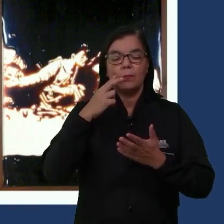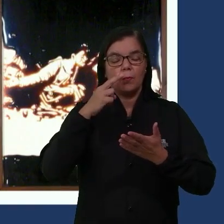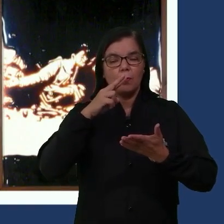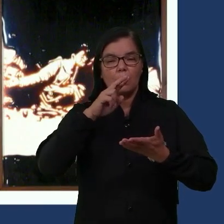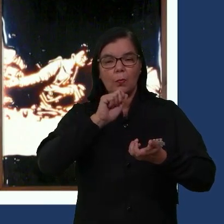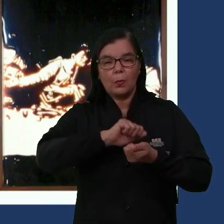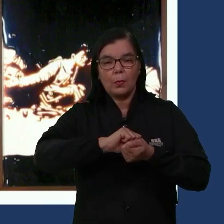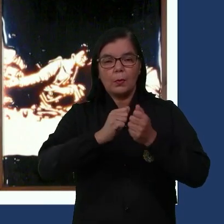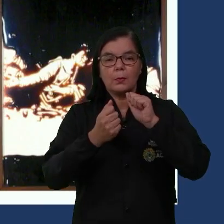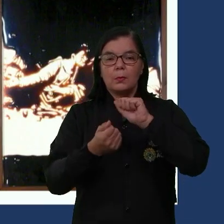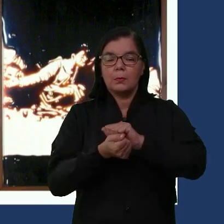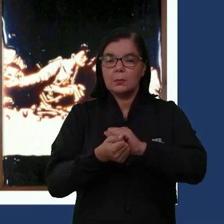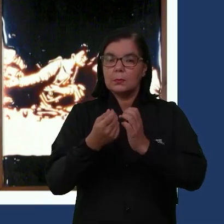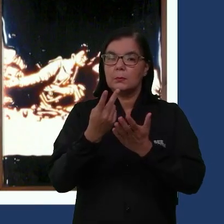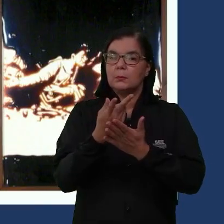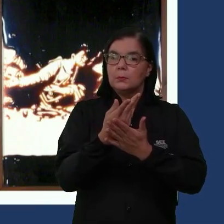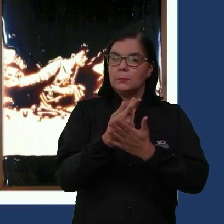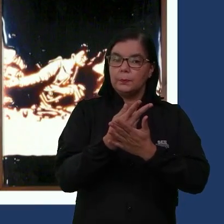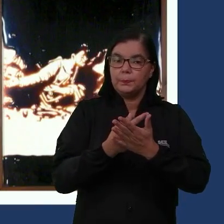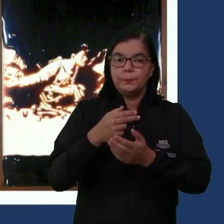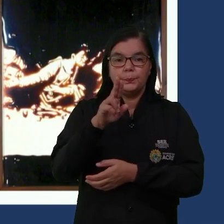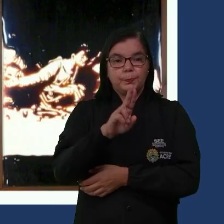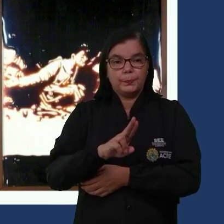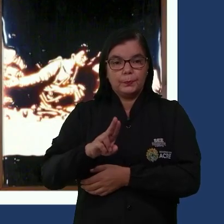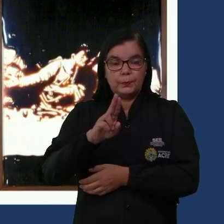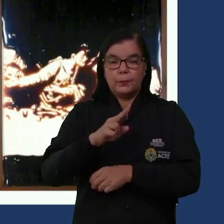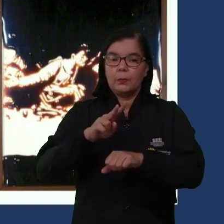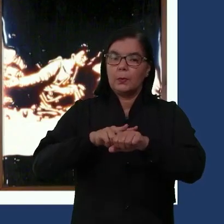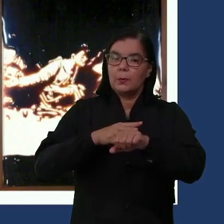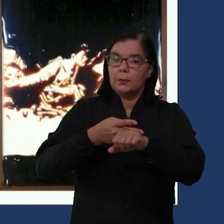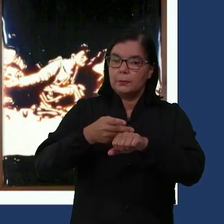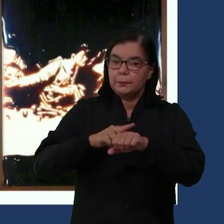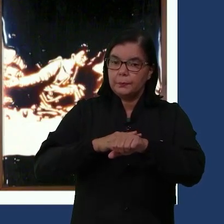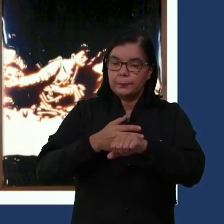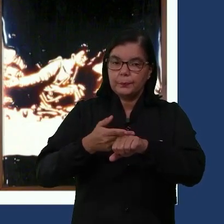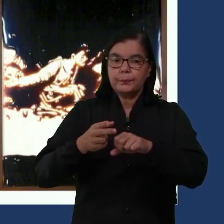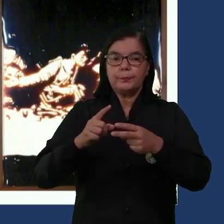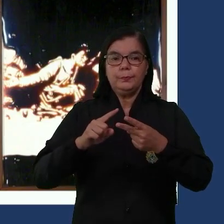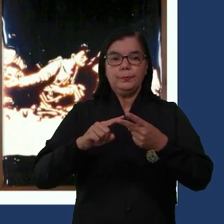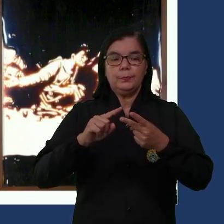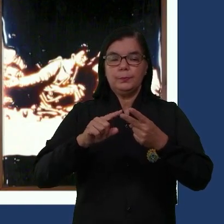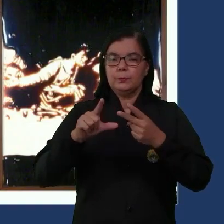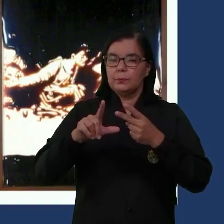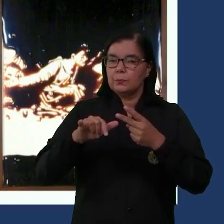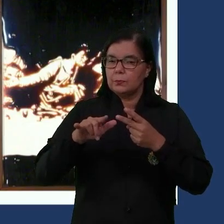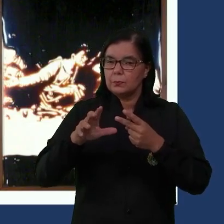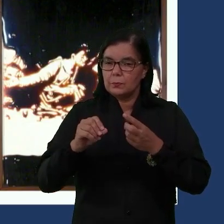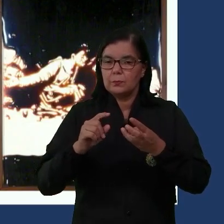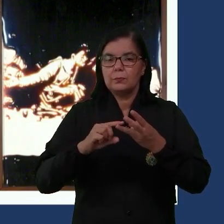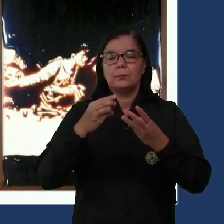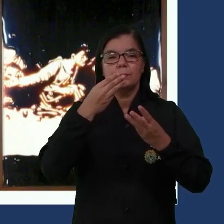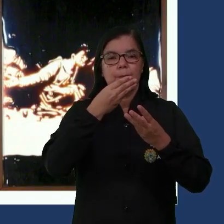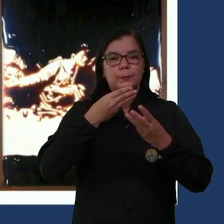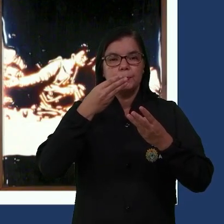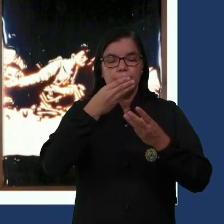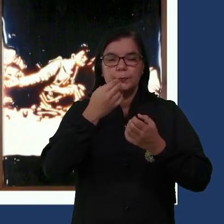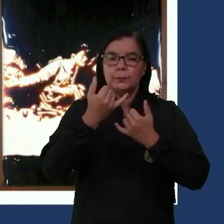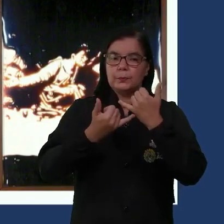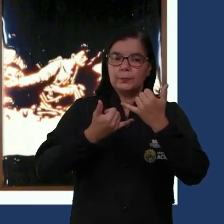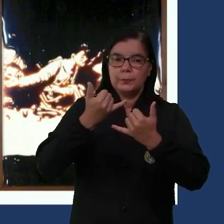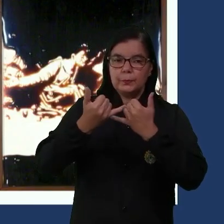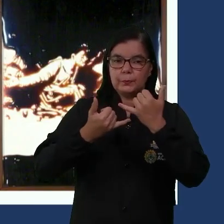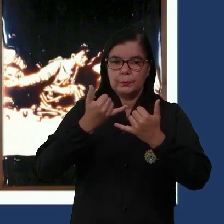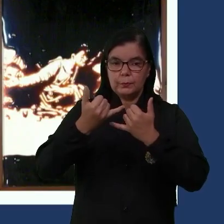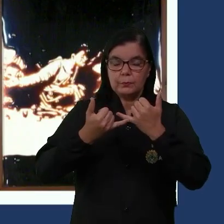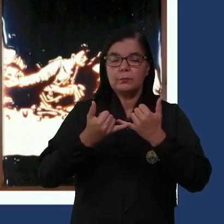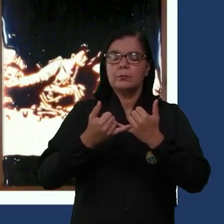releitura dessa obra usando chocolate, lixo, açúcar,